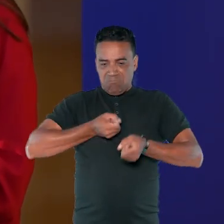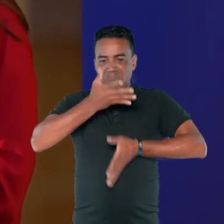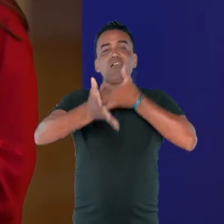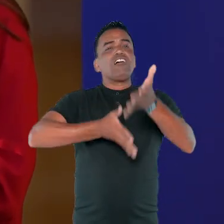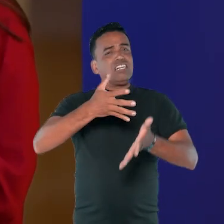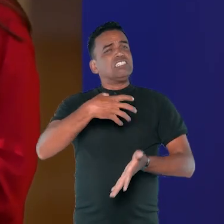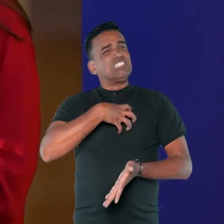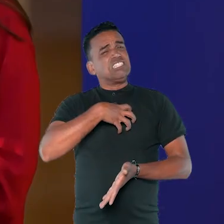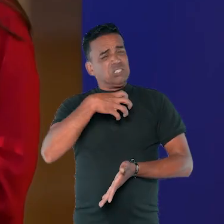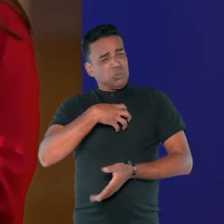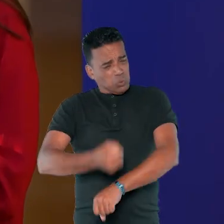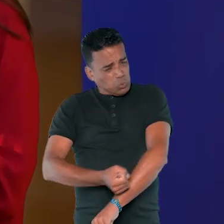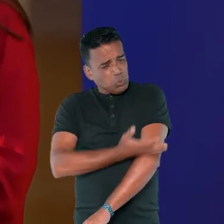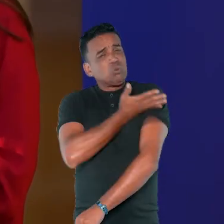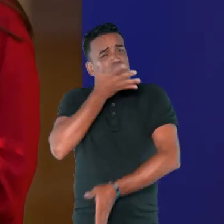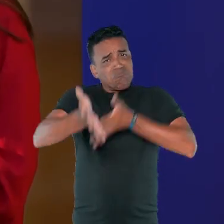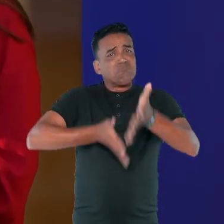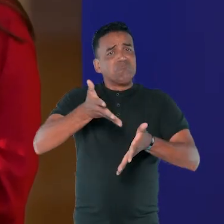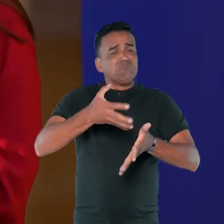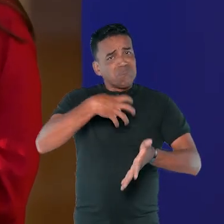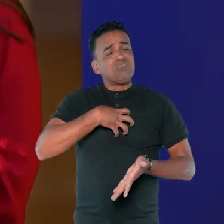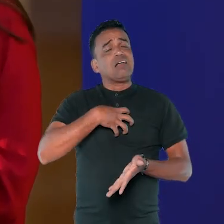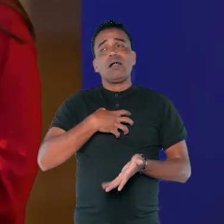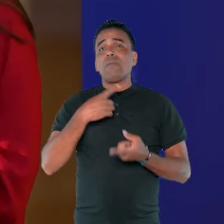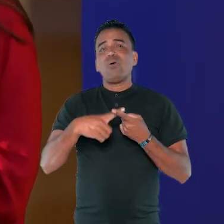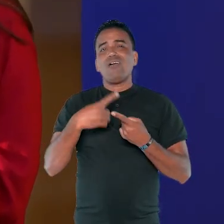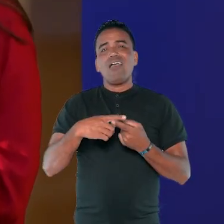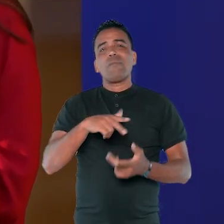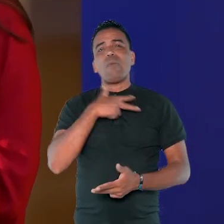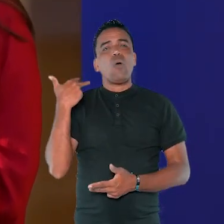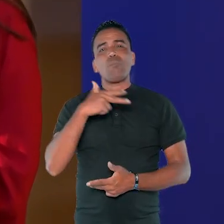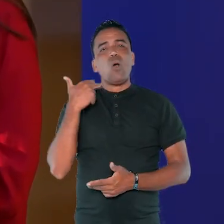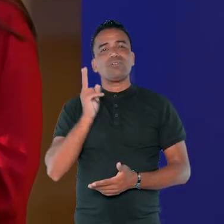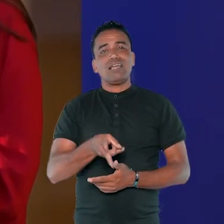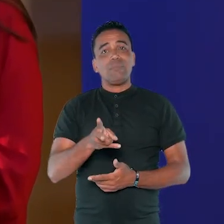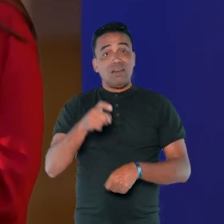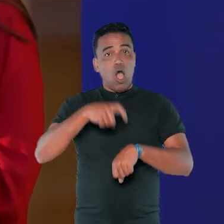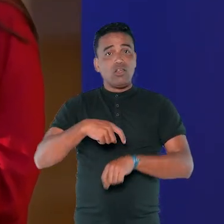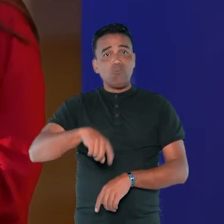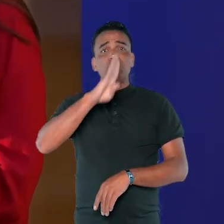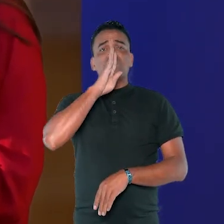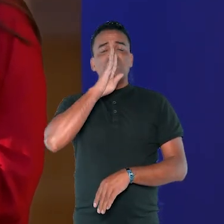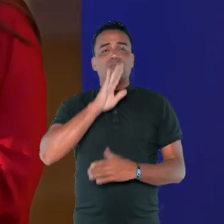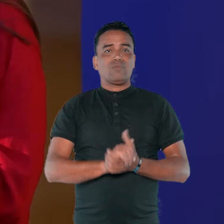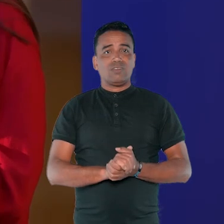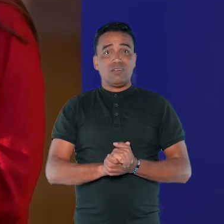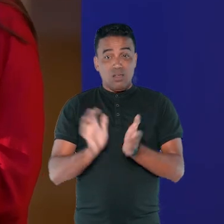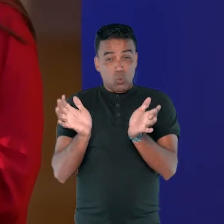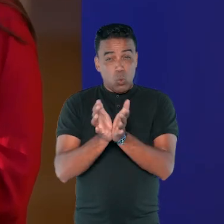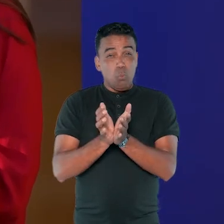sinto muito o que falo, pois morro sempre que calo. Minha geração se fez de lições